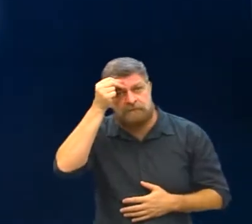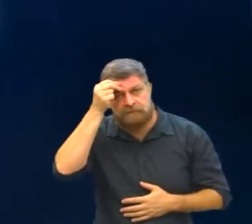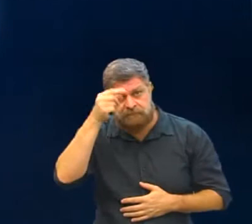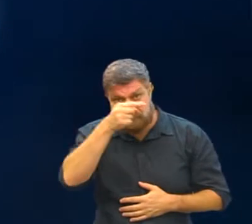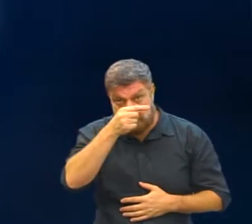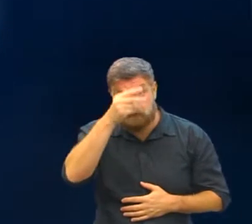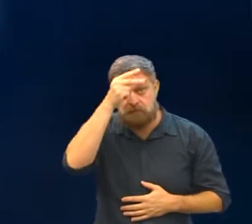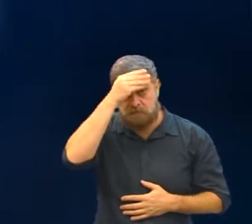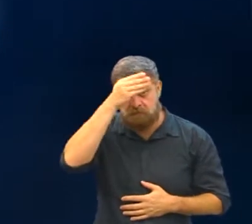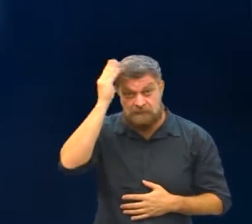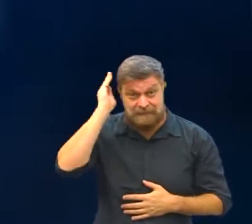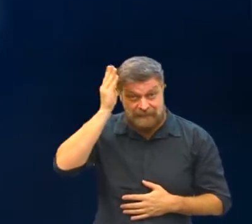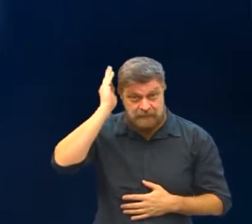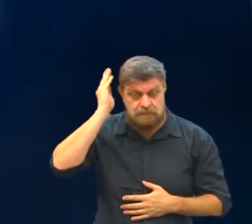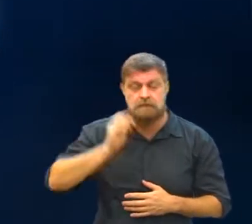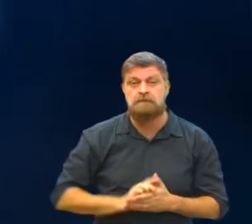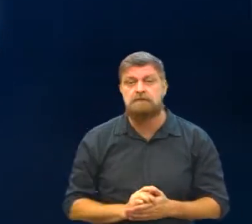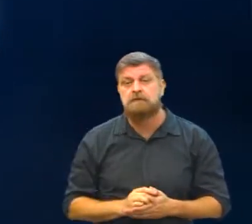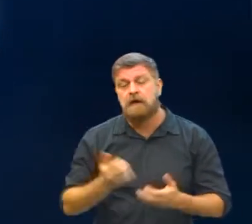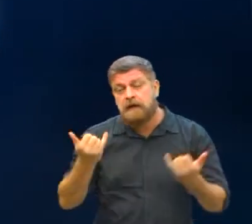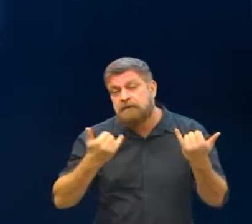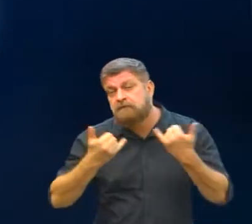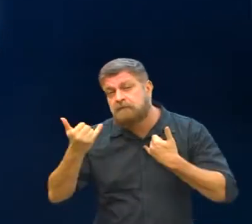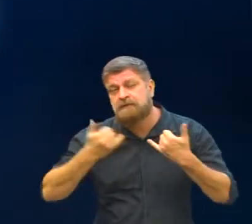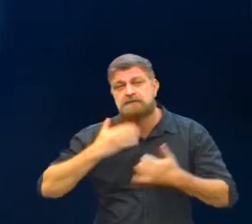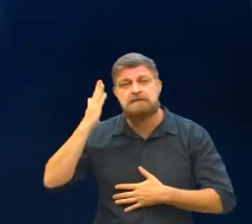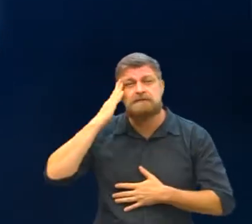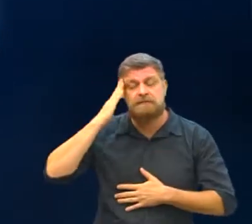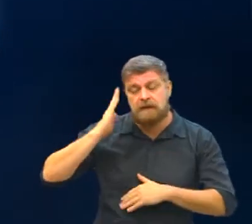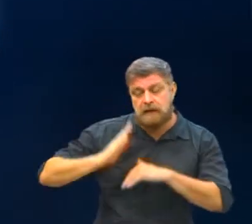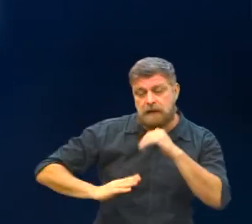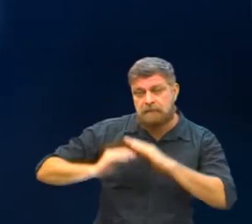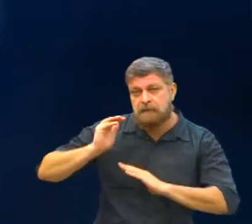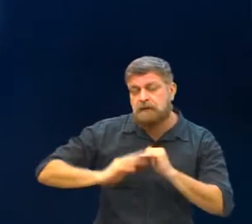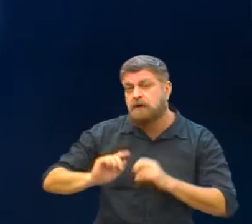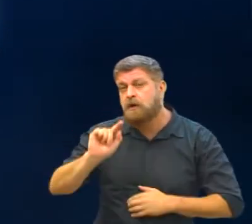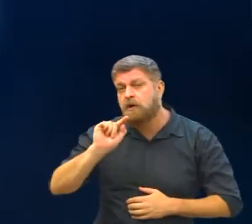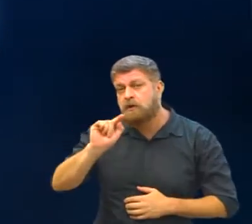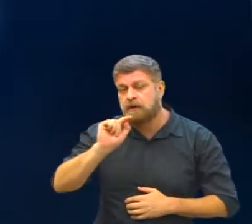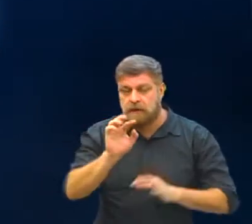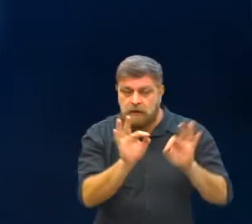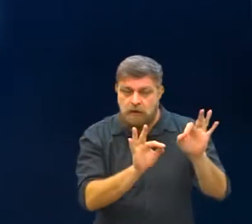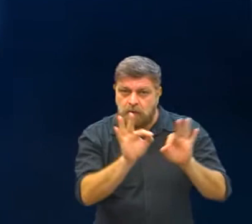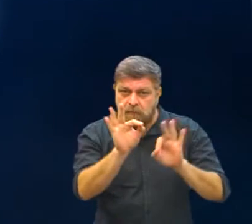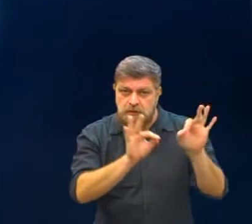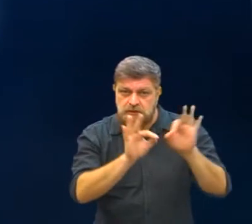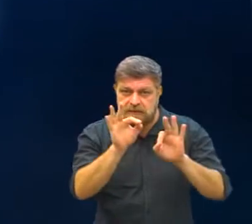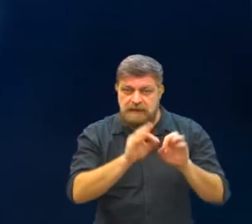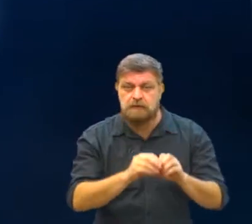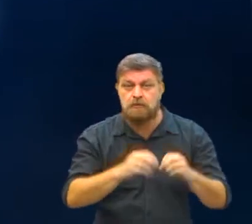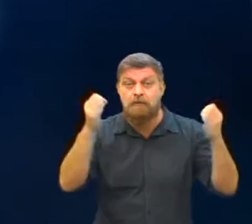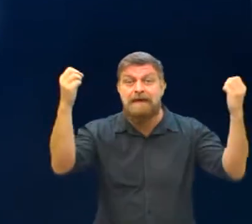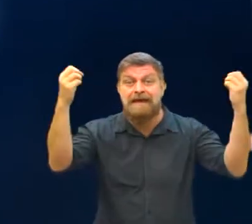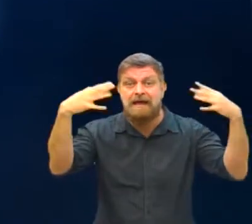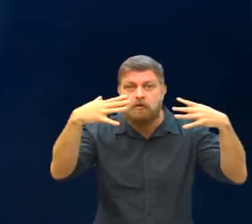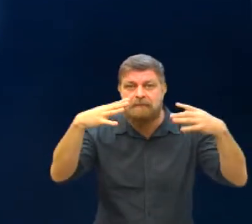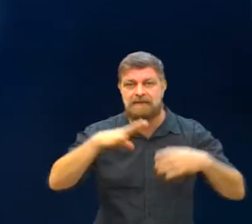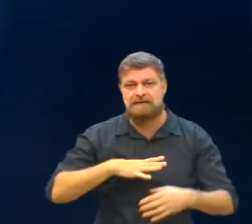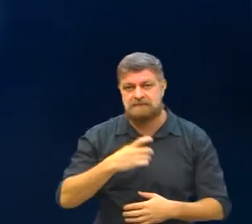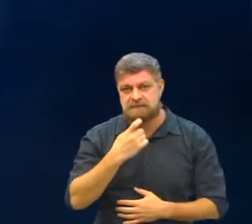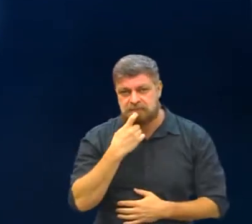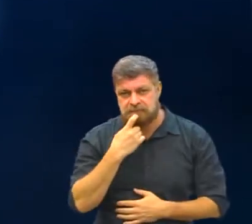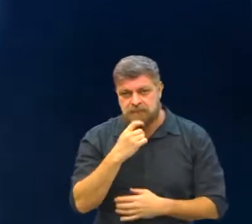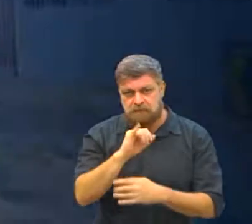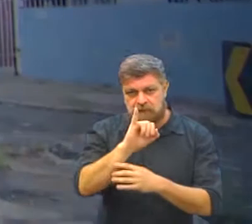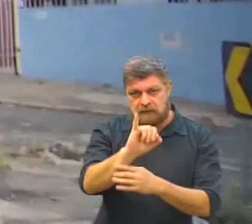prefeito municipal, Dário Saad, informações sobre as ações realizadas pelo projeto Iluminar